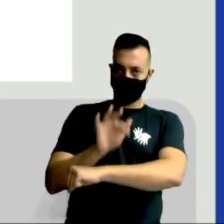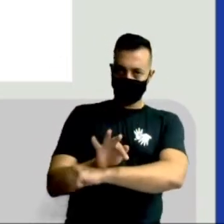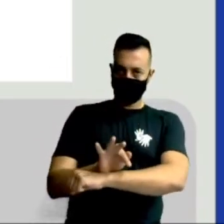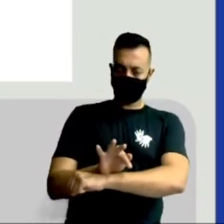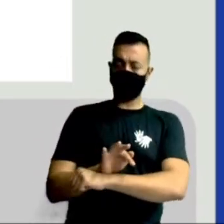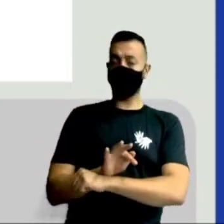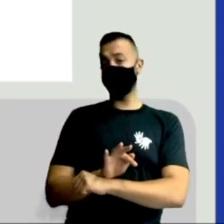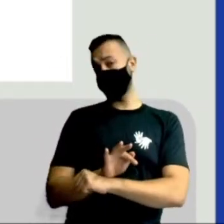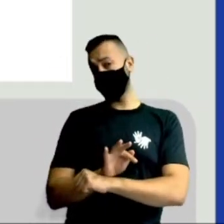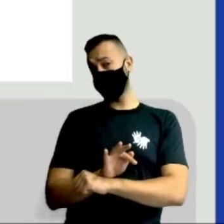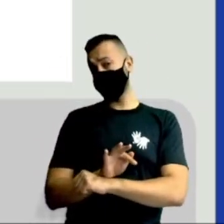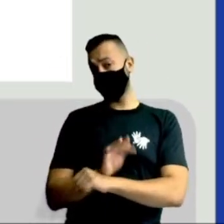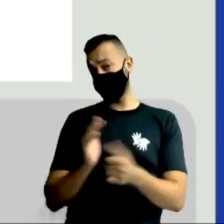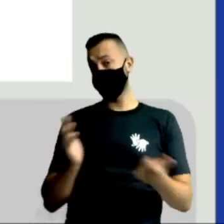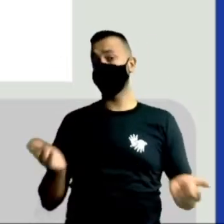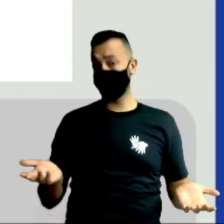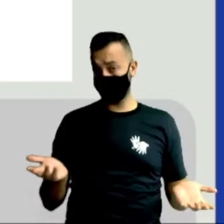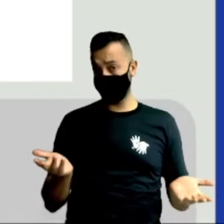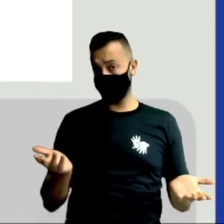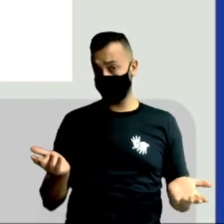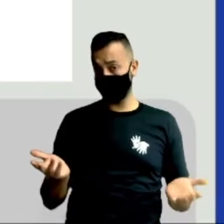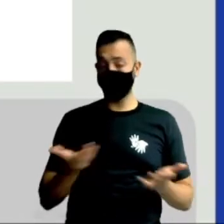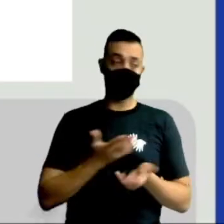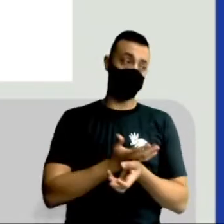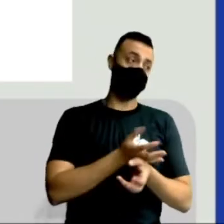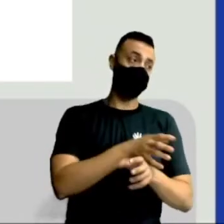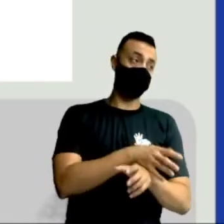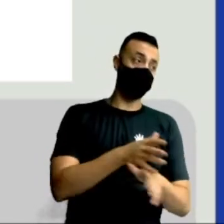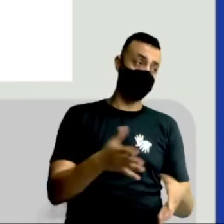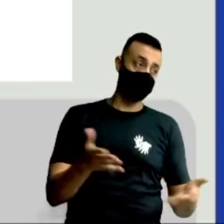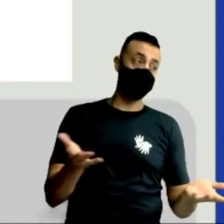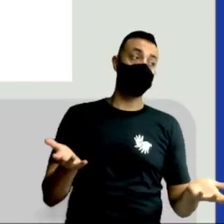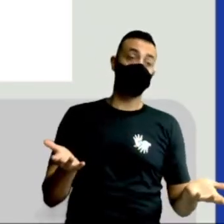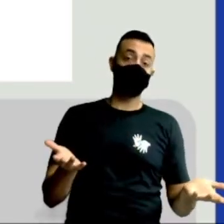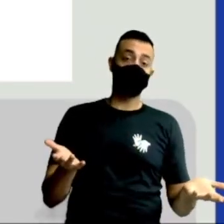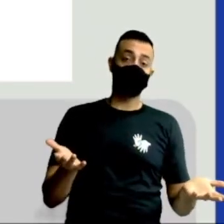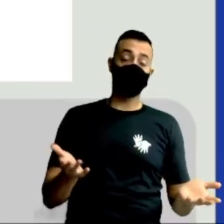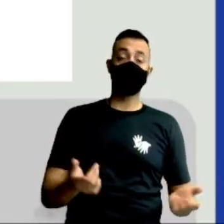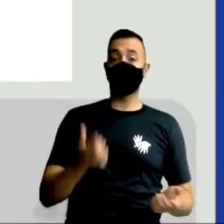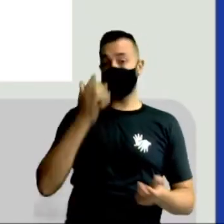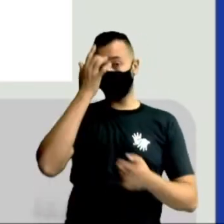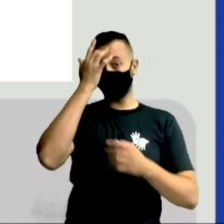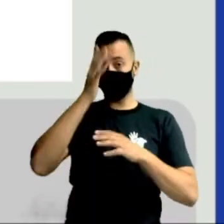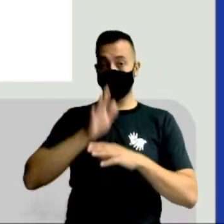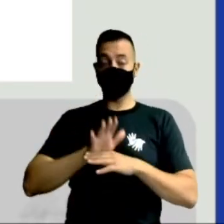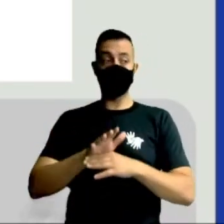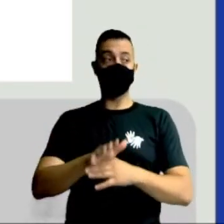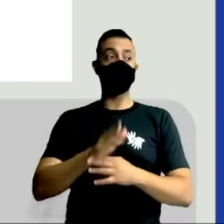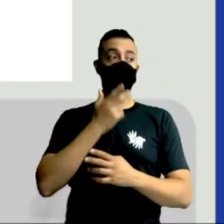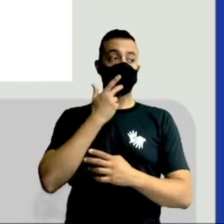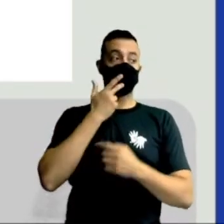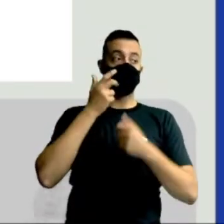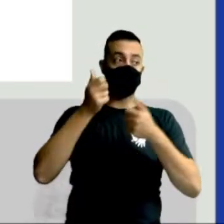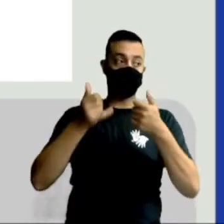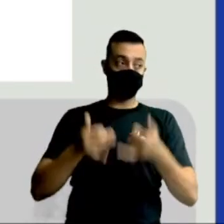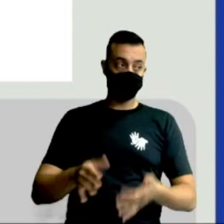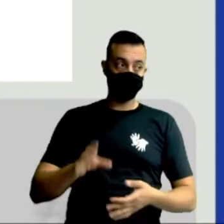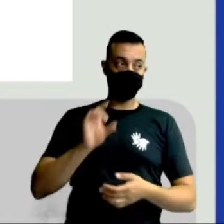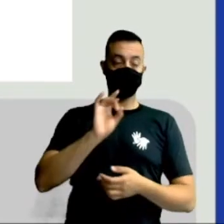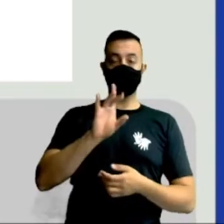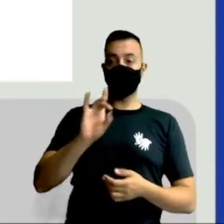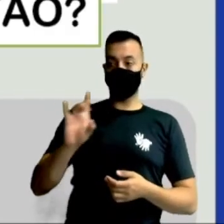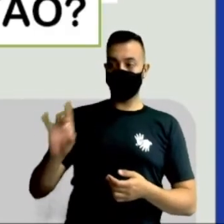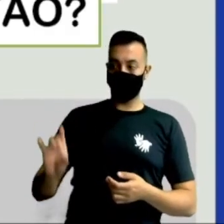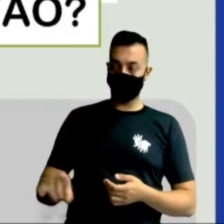na mesorregião do São Francisco? Do Sertão, do Agreste? Para facilitar, eu vou falar um pouquinho mais sobre cada uma